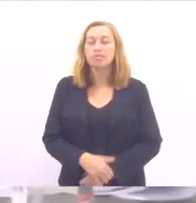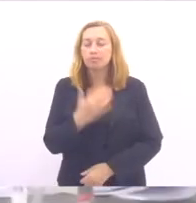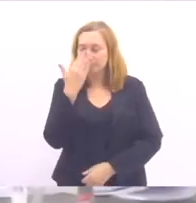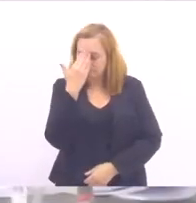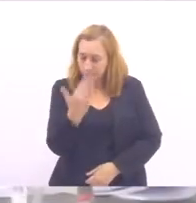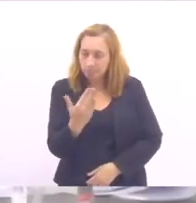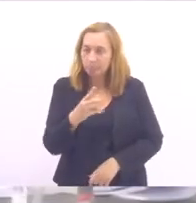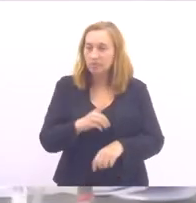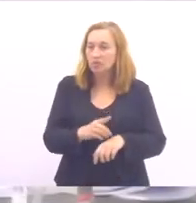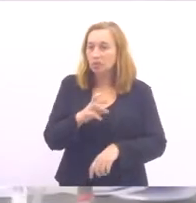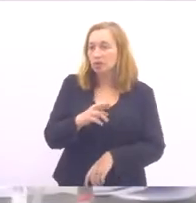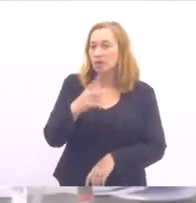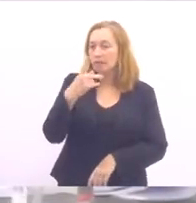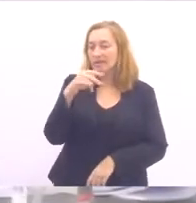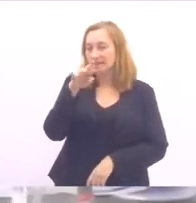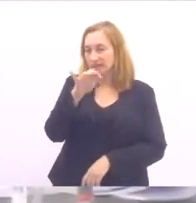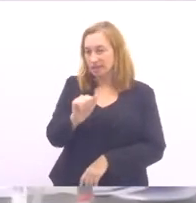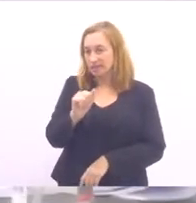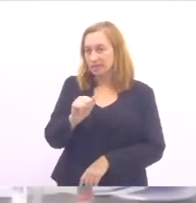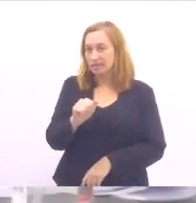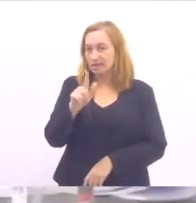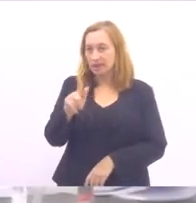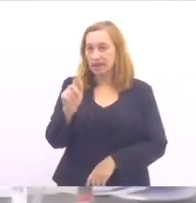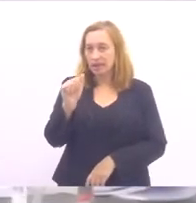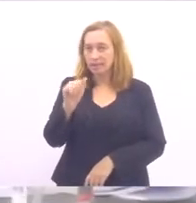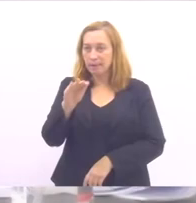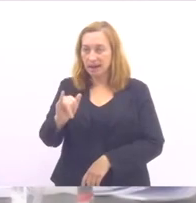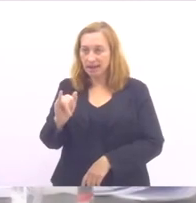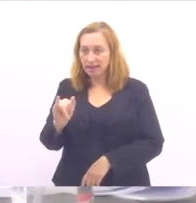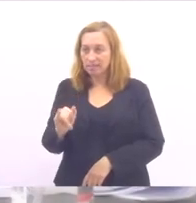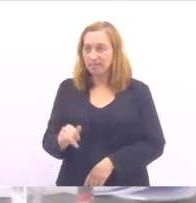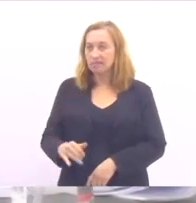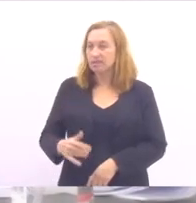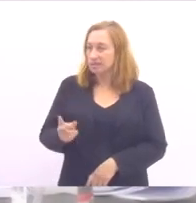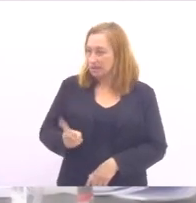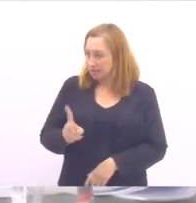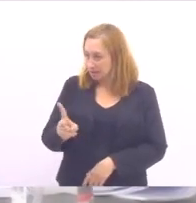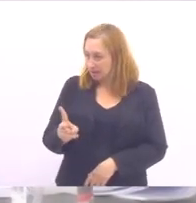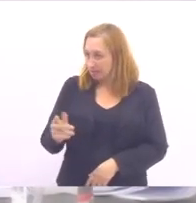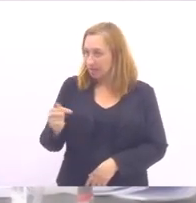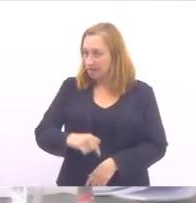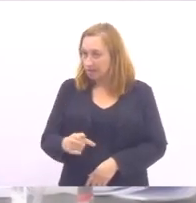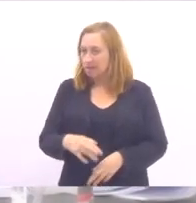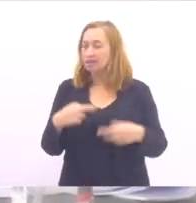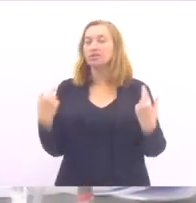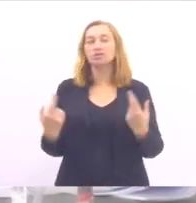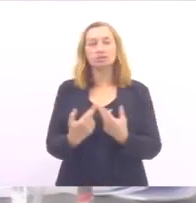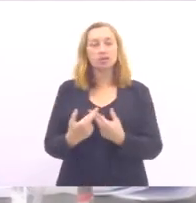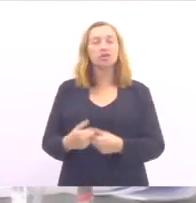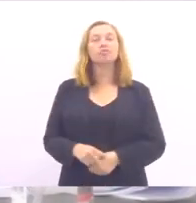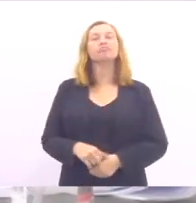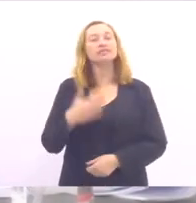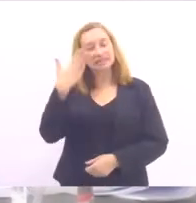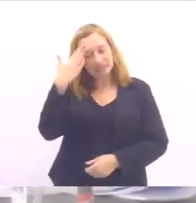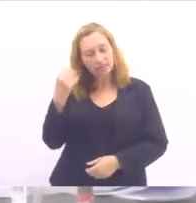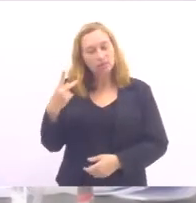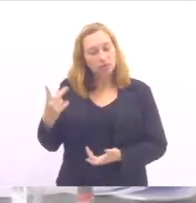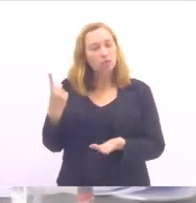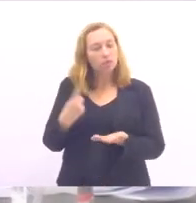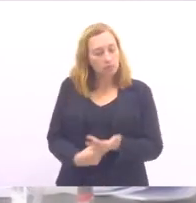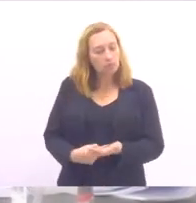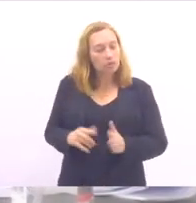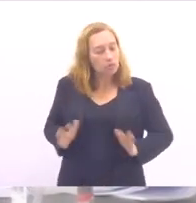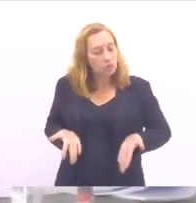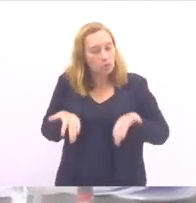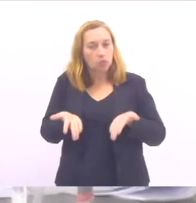Obrigado, doutora Patrícia Gabay. Também não é a primeira vez que participa, já participou várias outras vezes, a gente sabe do